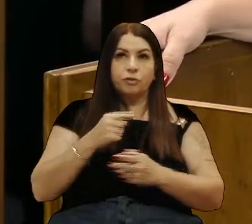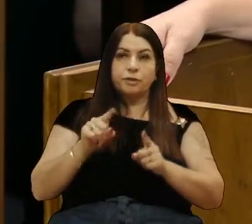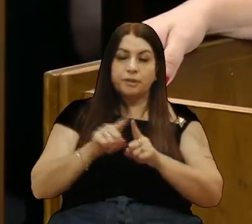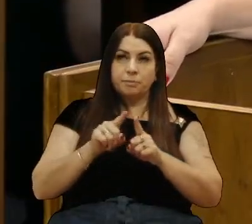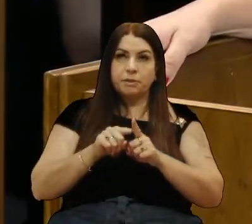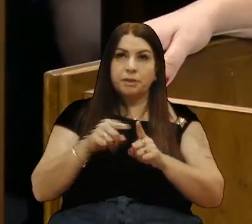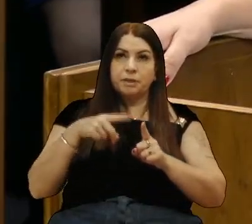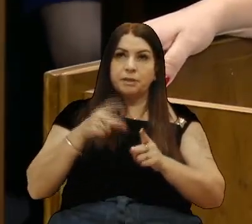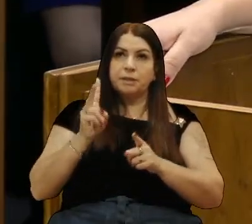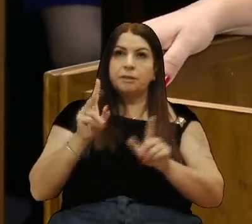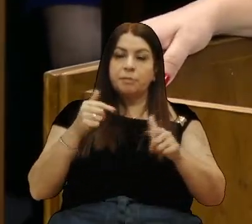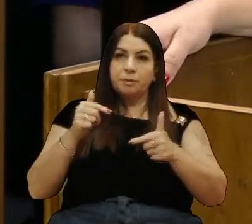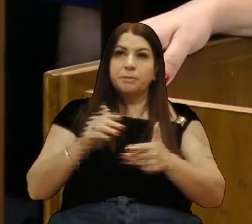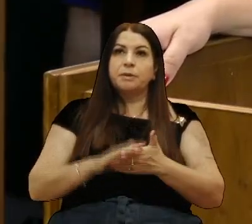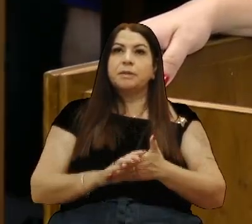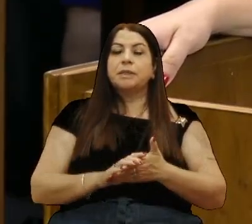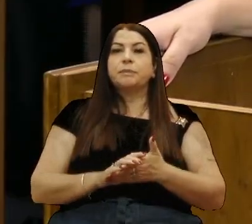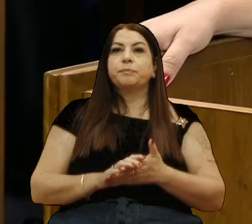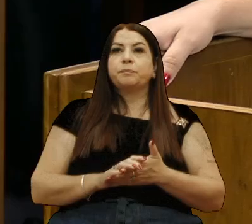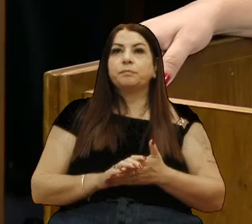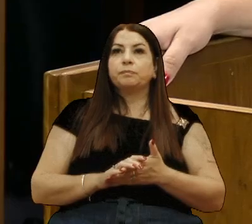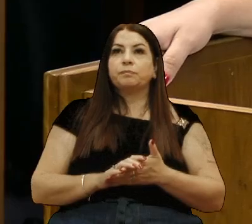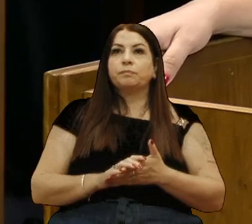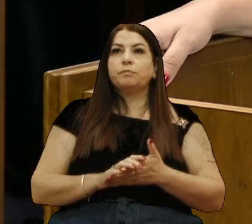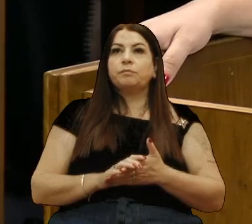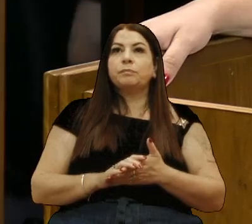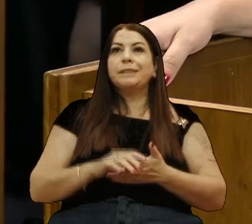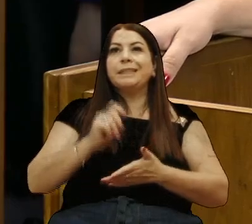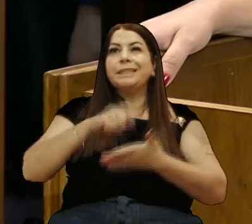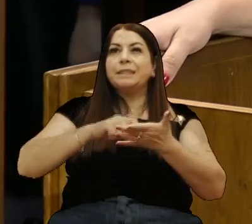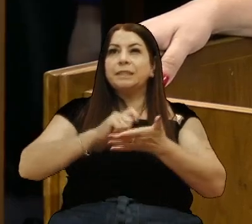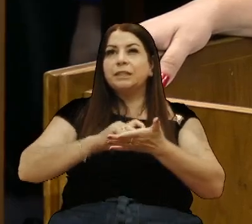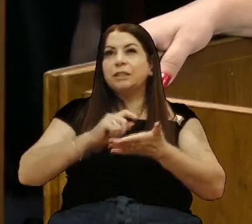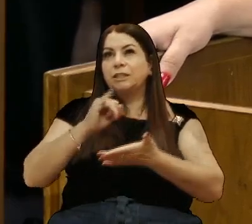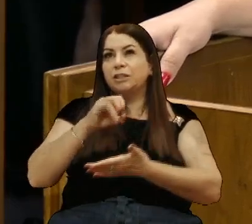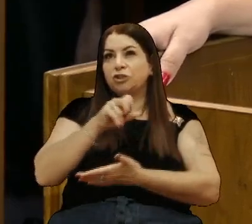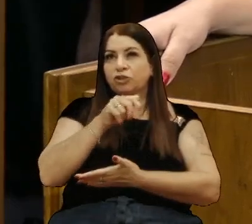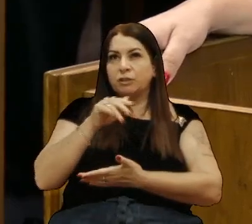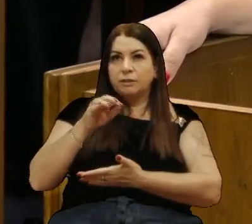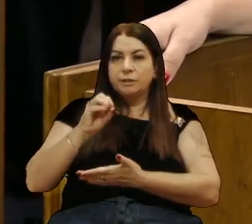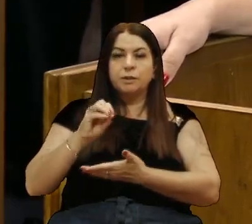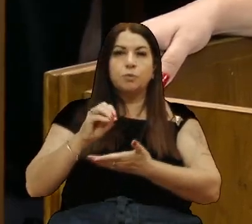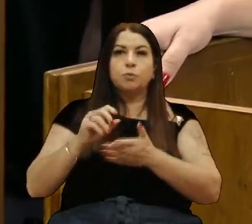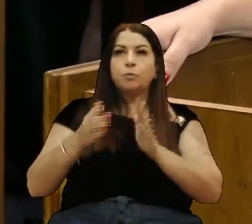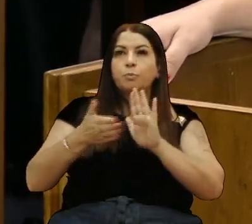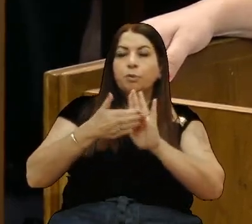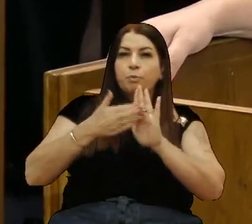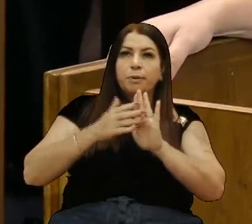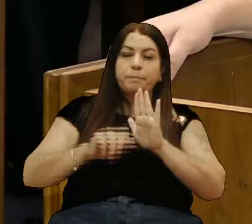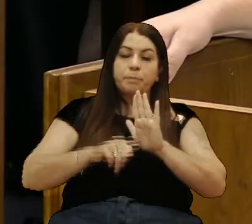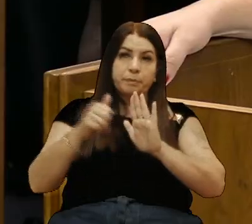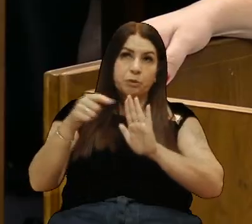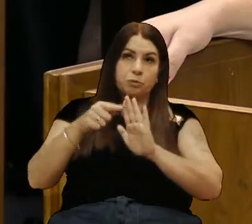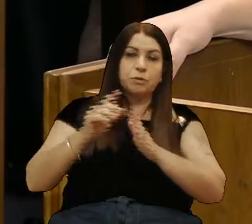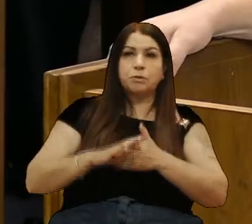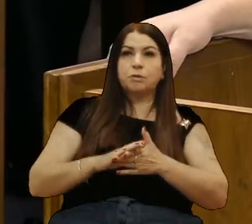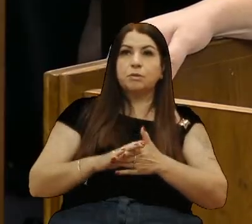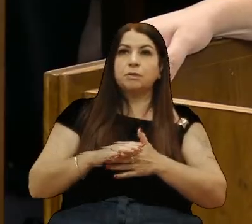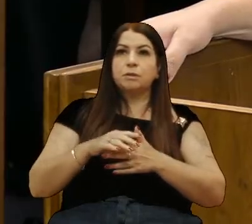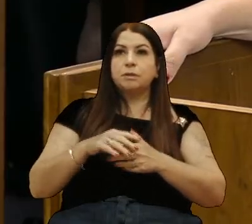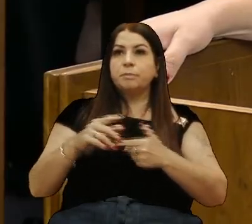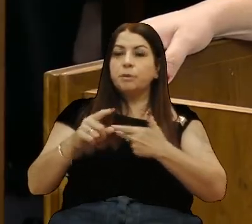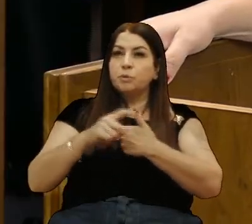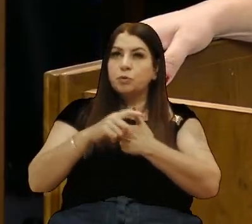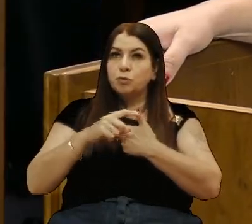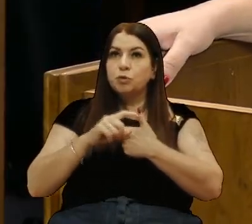a gente sempre trabalha com a questão das indicações, né, onde a gente propõe melhorias para o